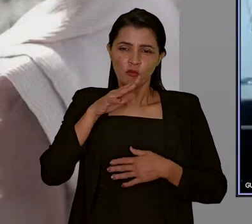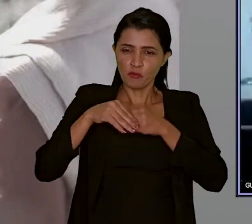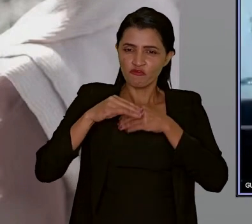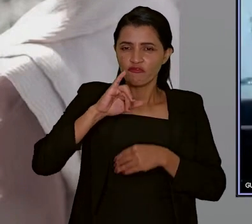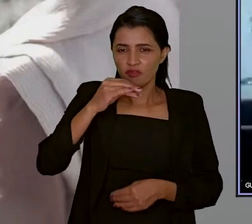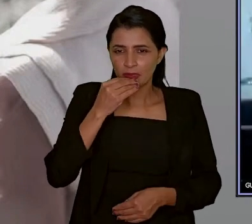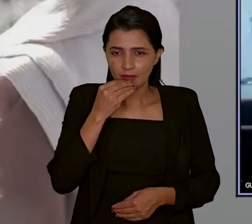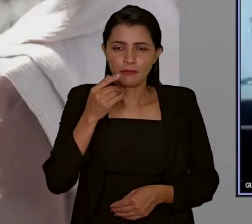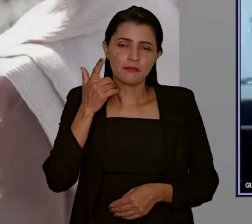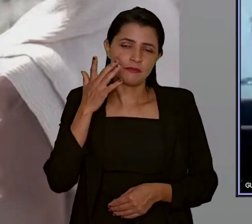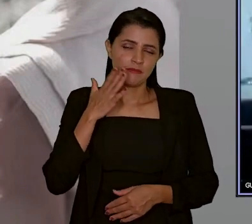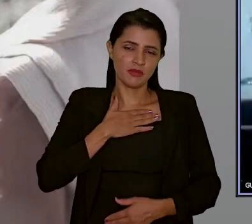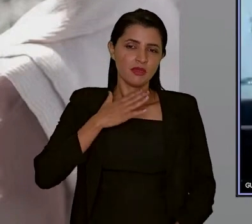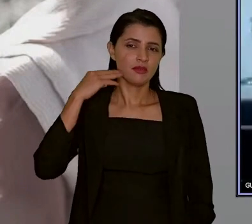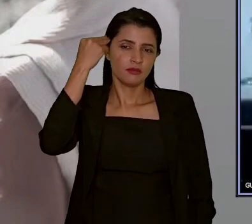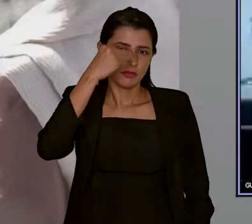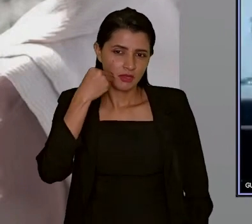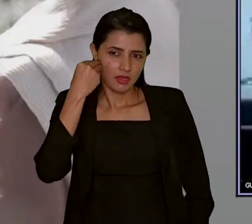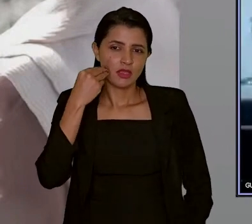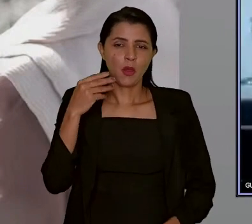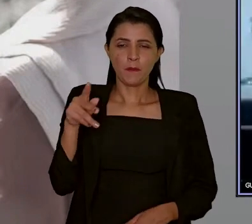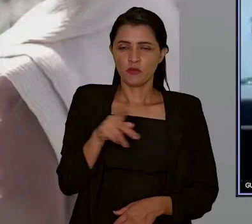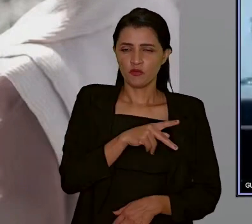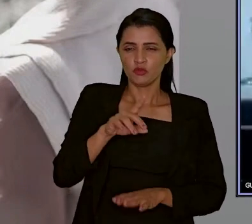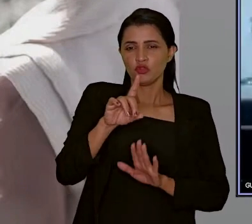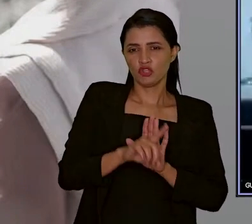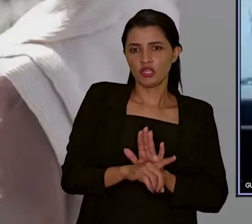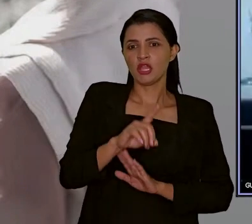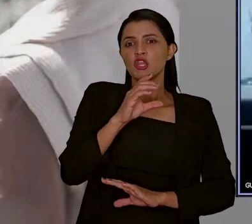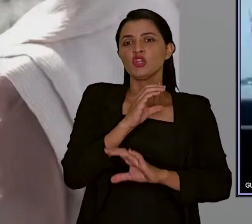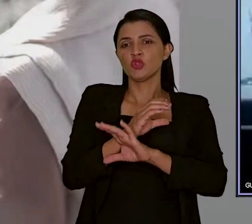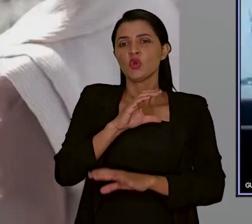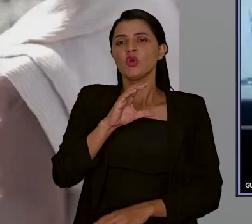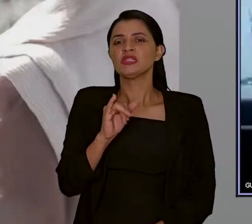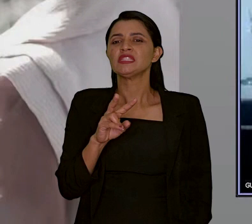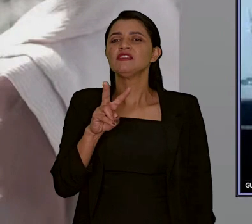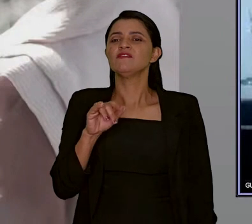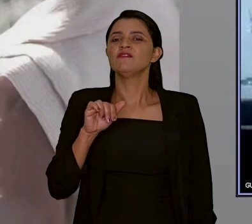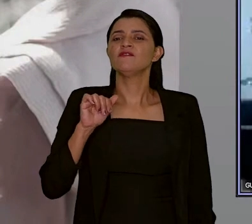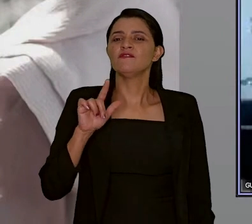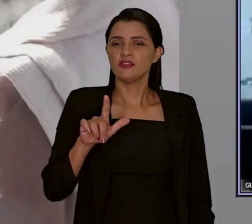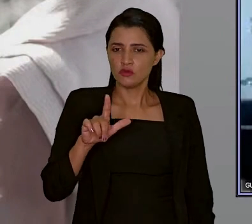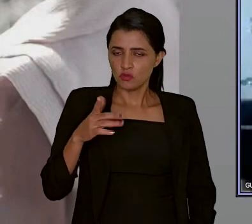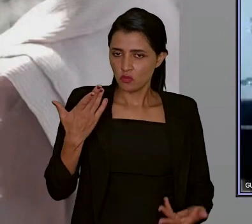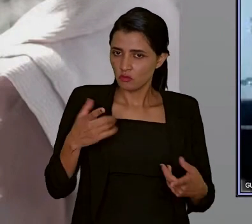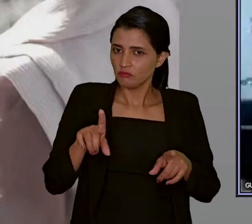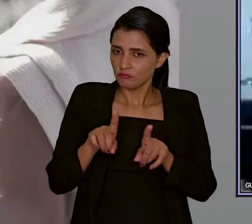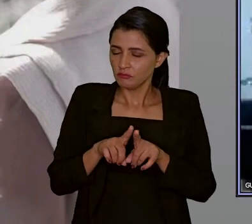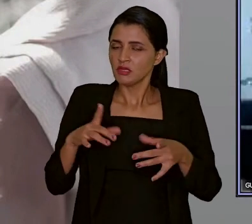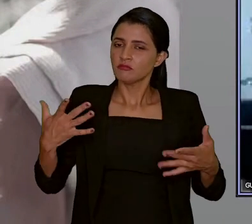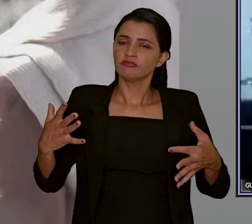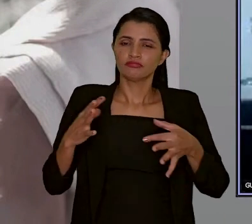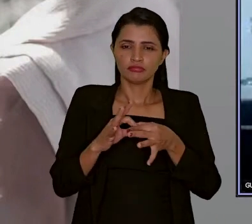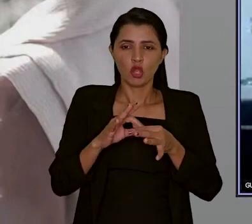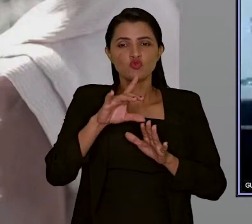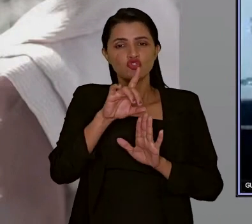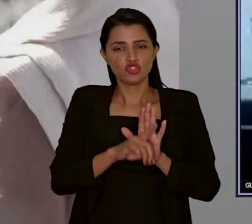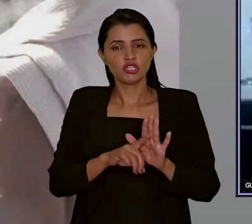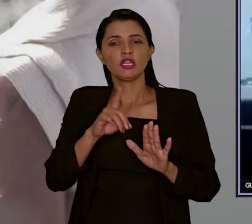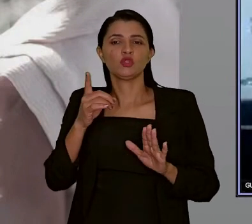experiência como professor de direito civil, né? Além de hoje também estar muito atrelado ao direito internacional